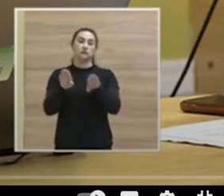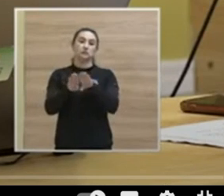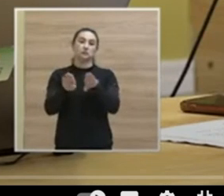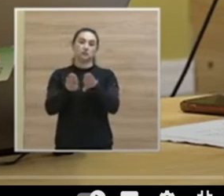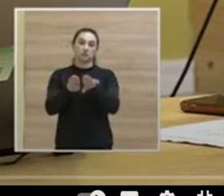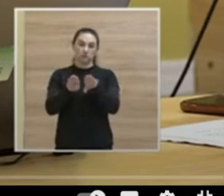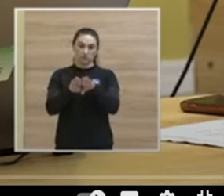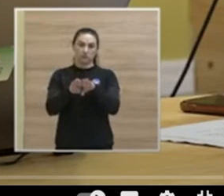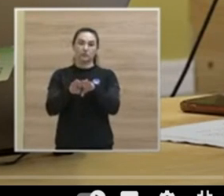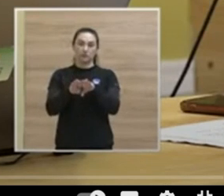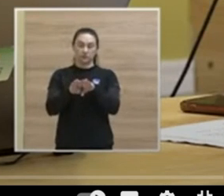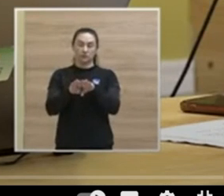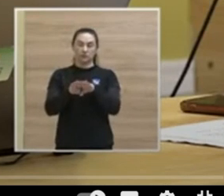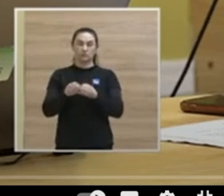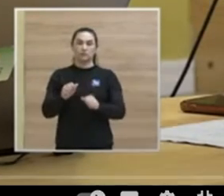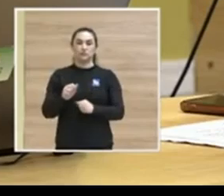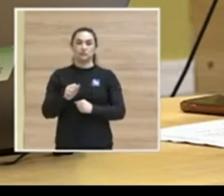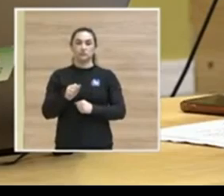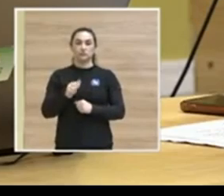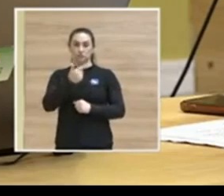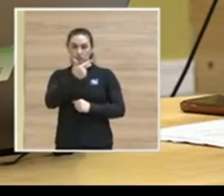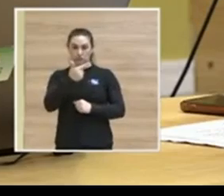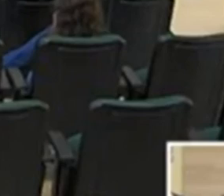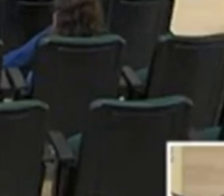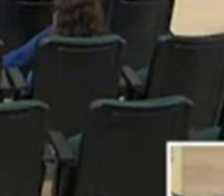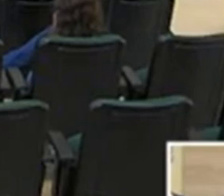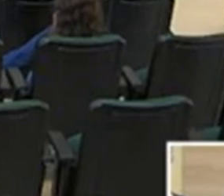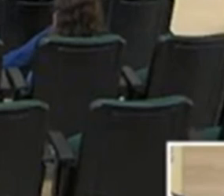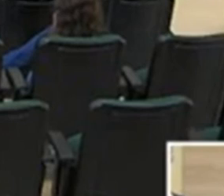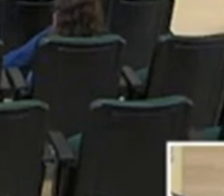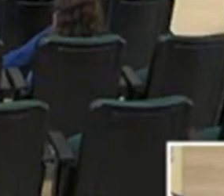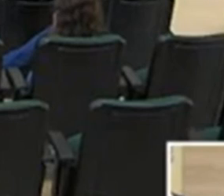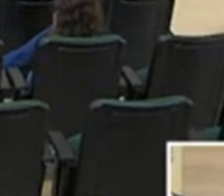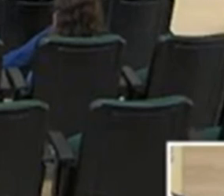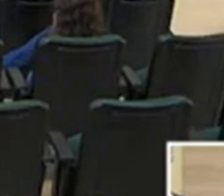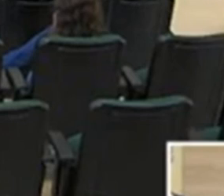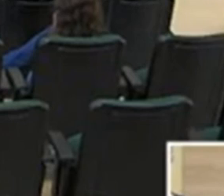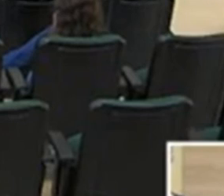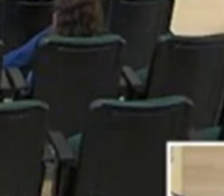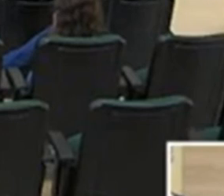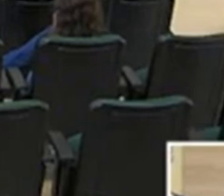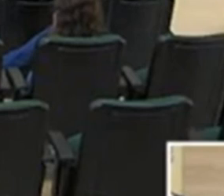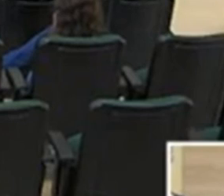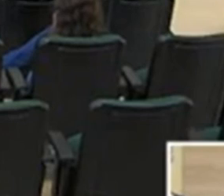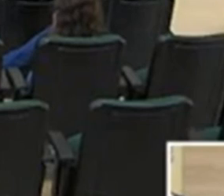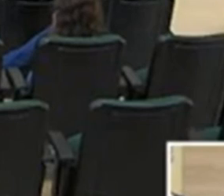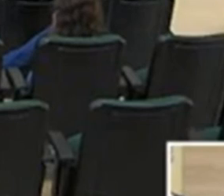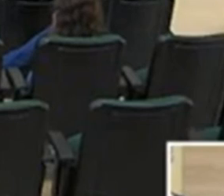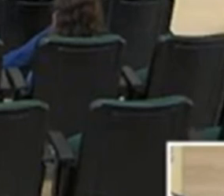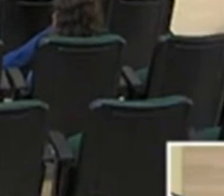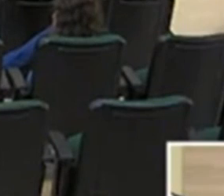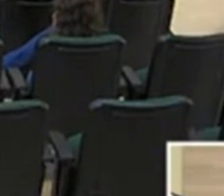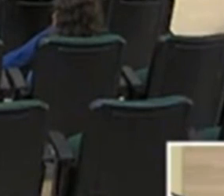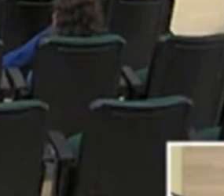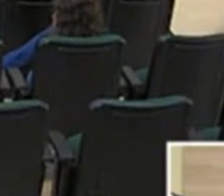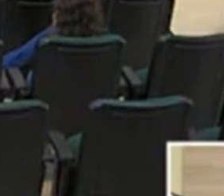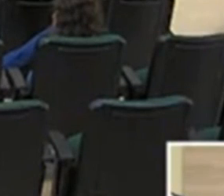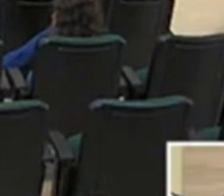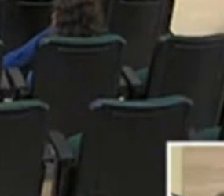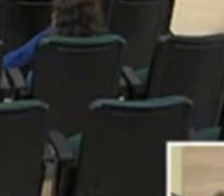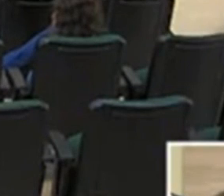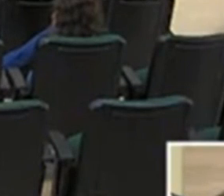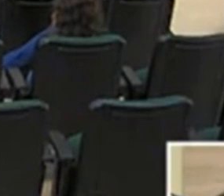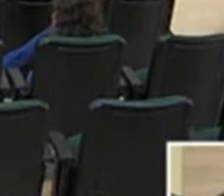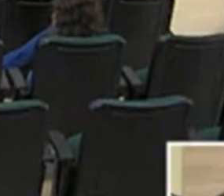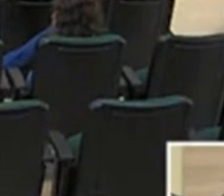de assistência social entre a luz aquisição de equipamentos e materiais permanentes material de consumo